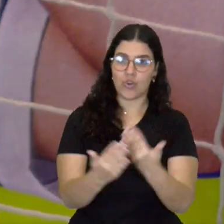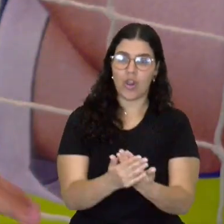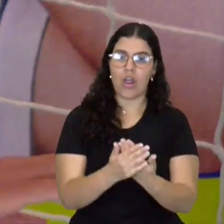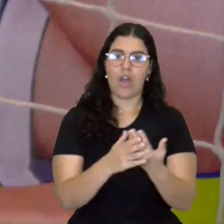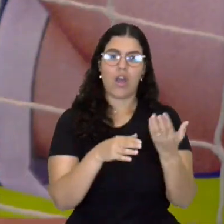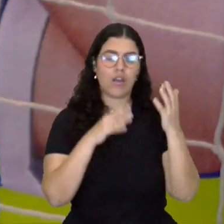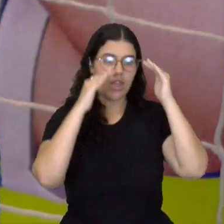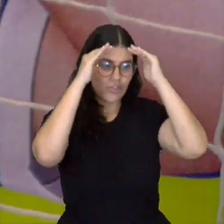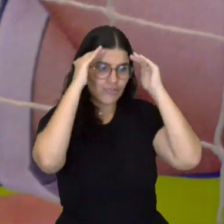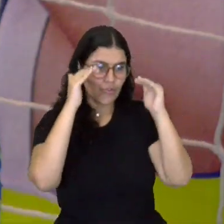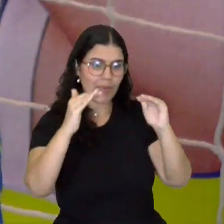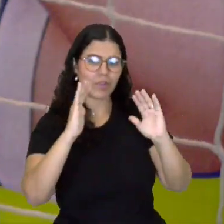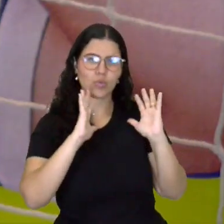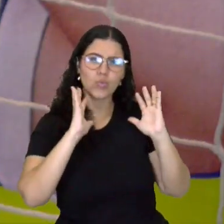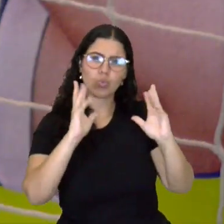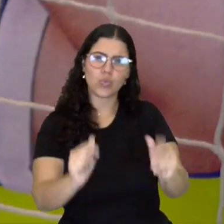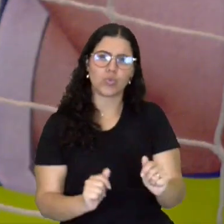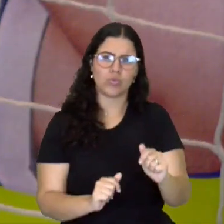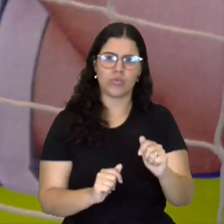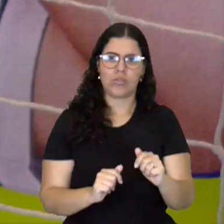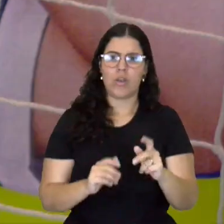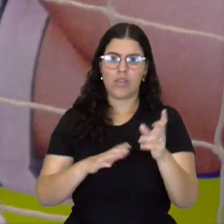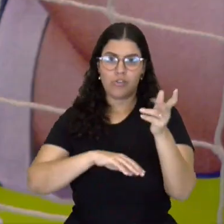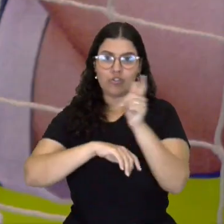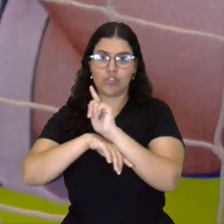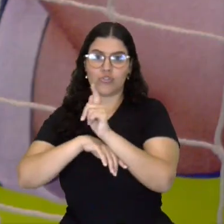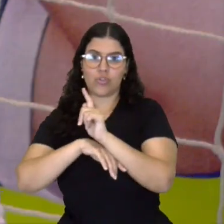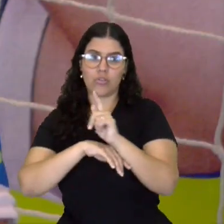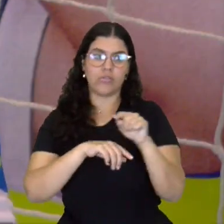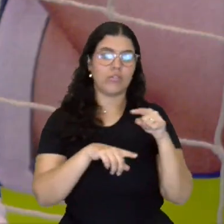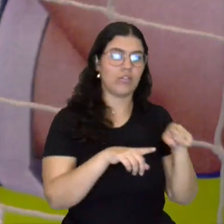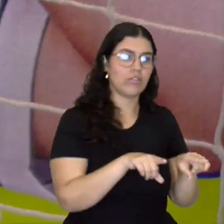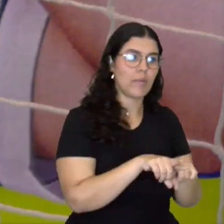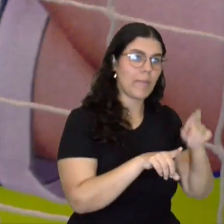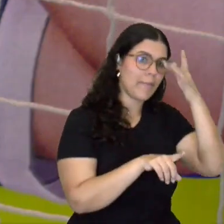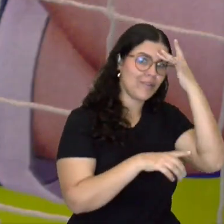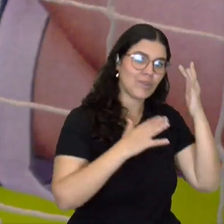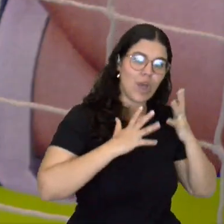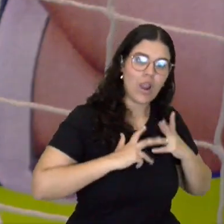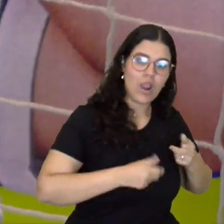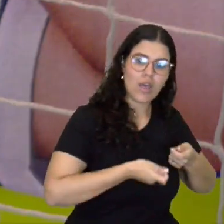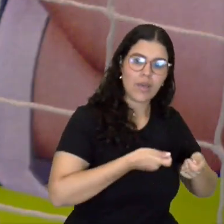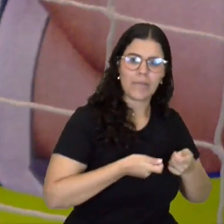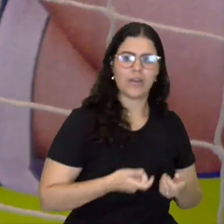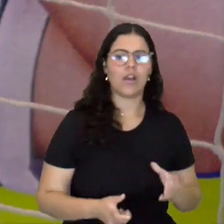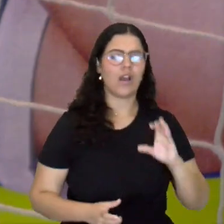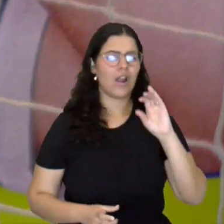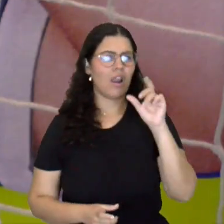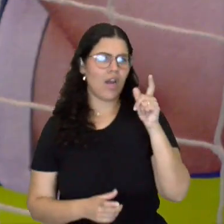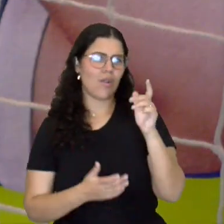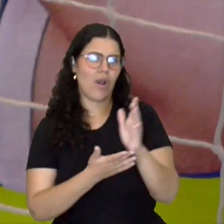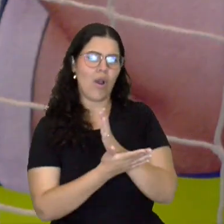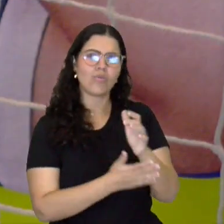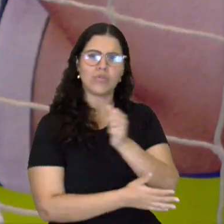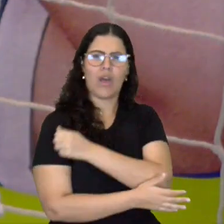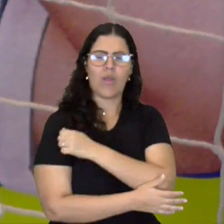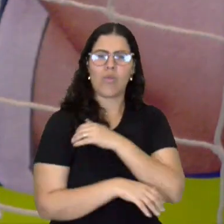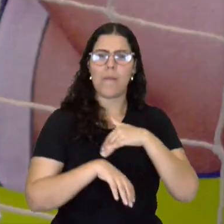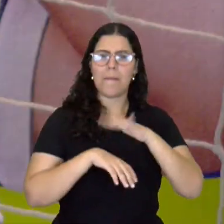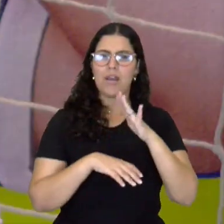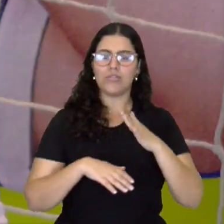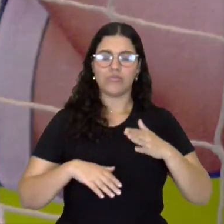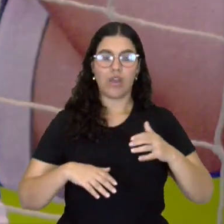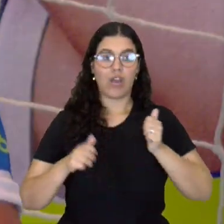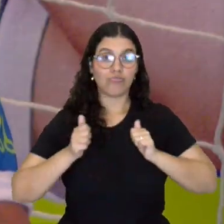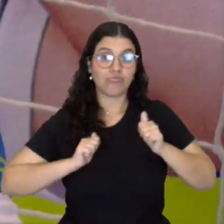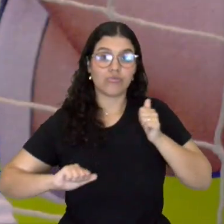Silvestre falou, usando as suas palavras, que ele atentava. A gente tem um aluno também que é mais agitado, que, entre aspas, perturba, mas quando ele